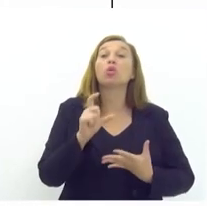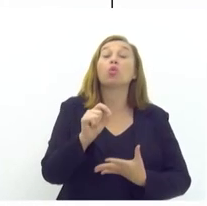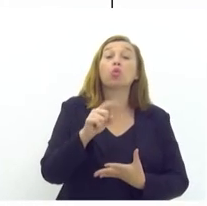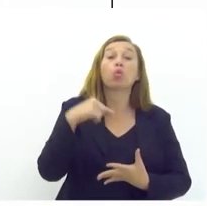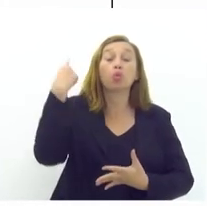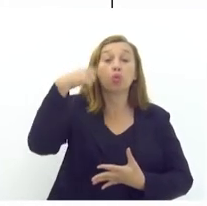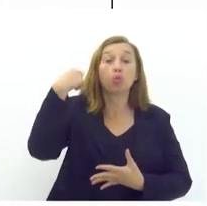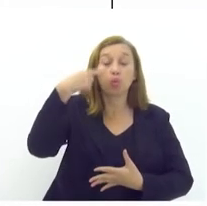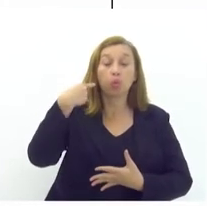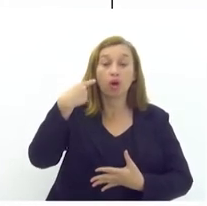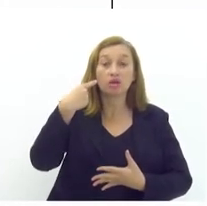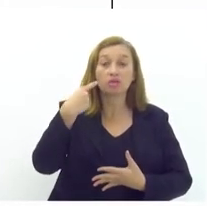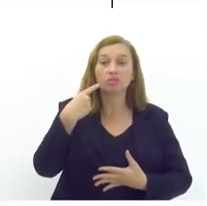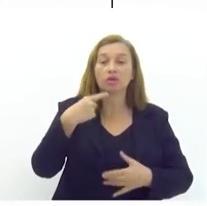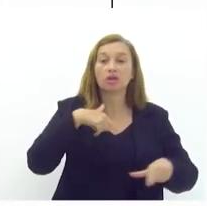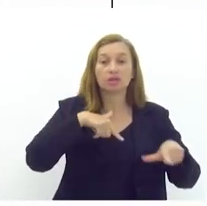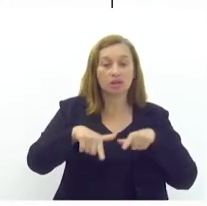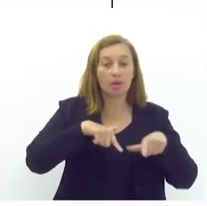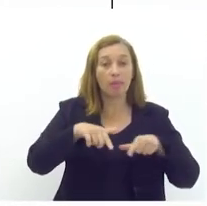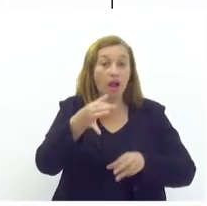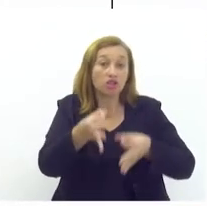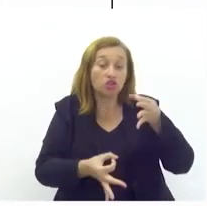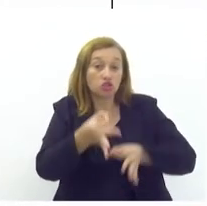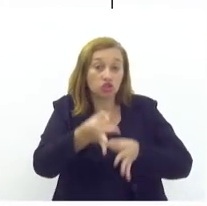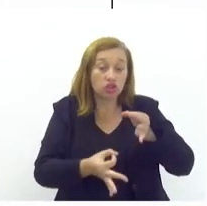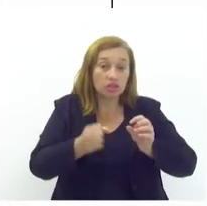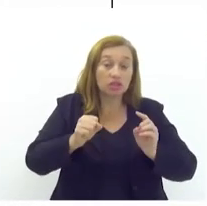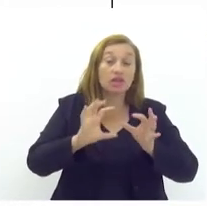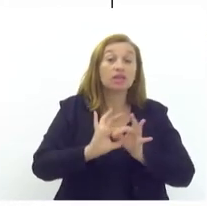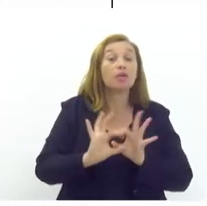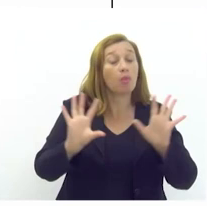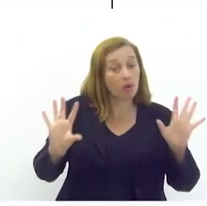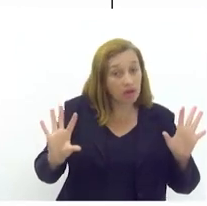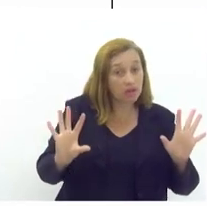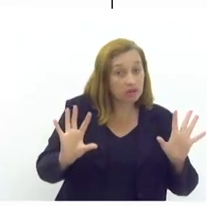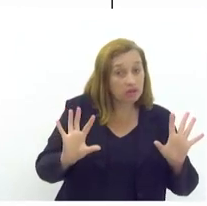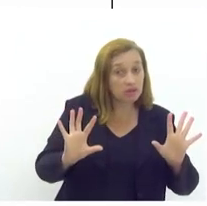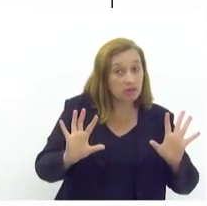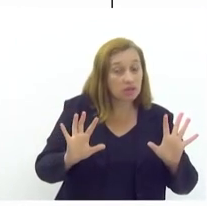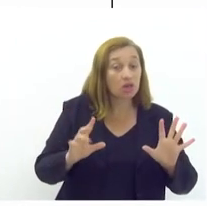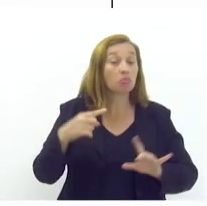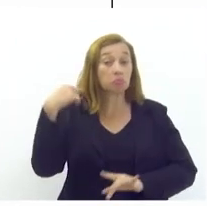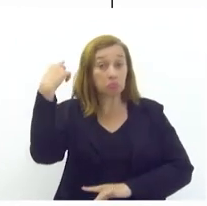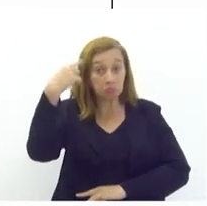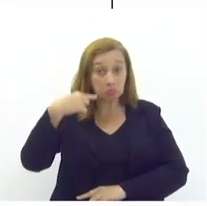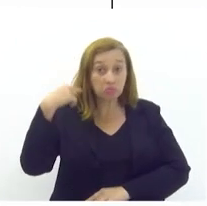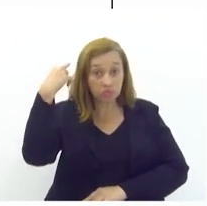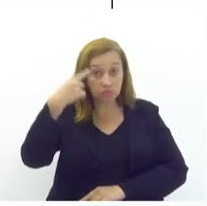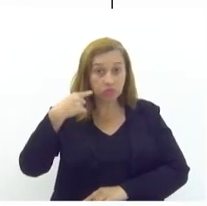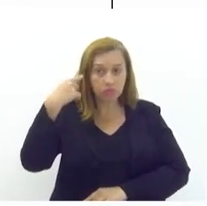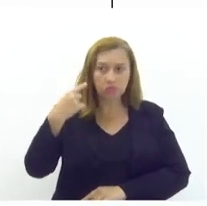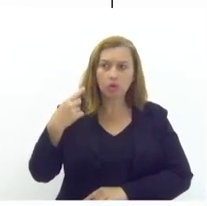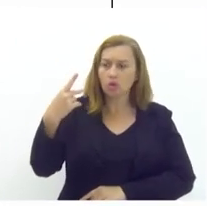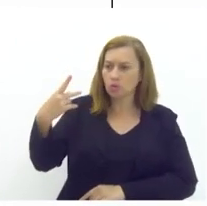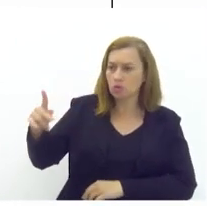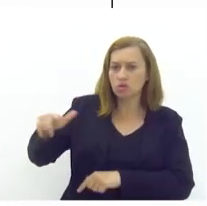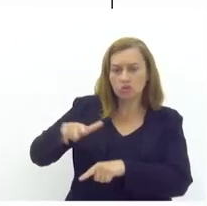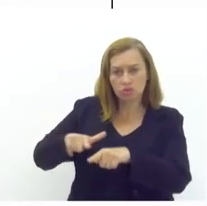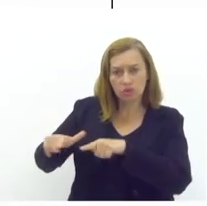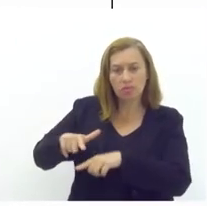essencial à justiça e a democracia e que o advogado no seu ministério